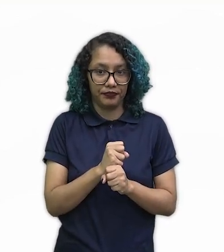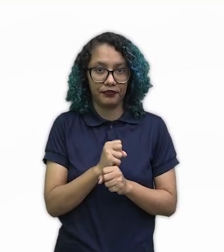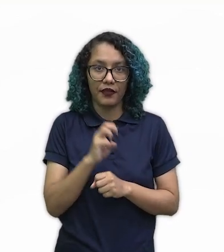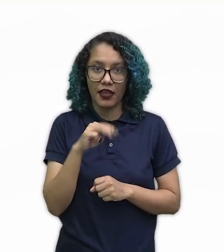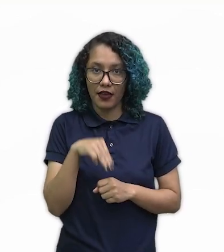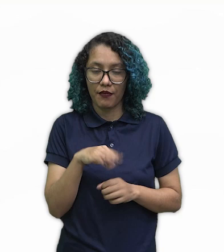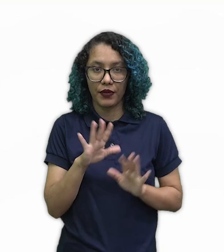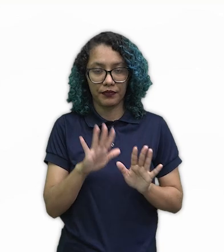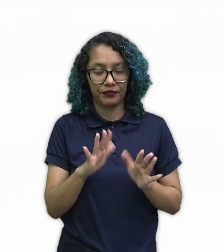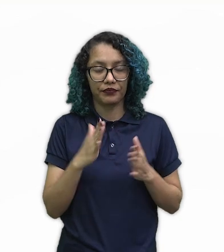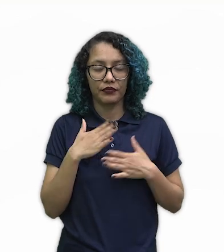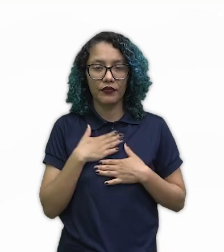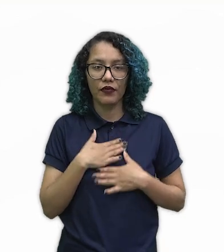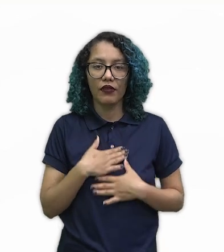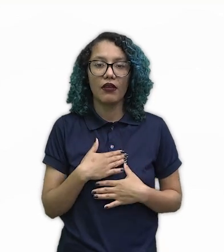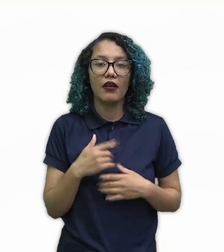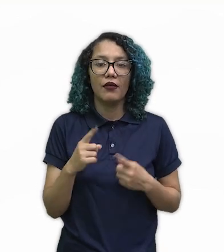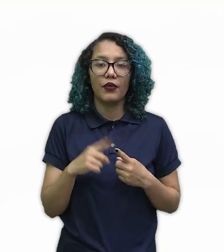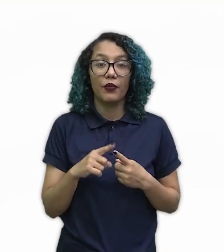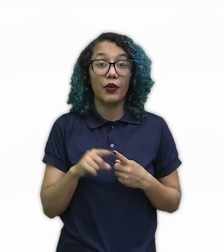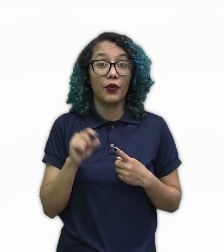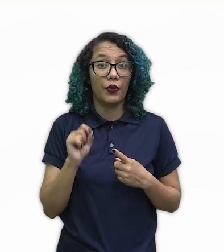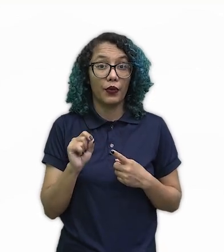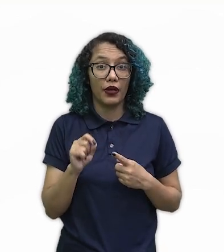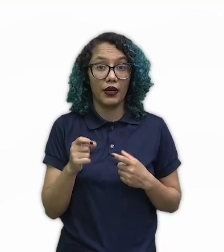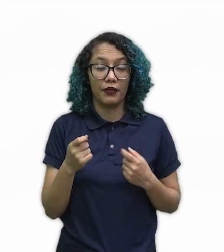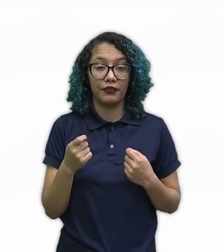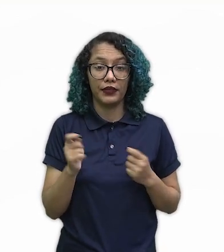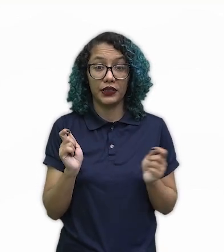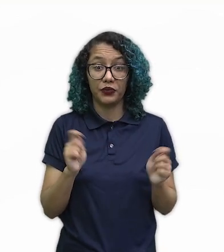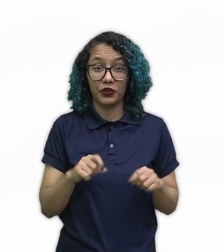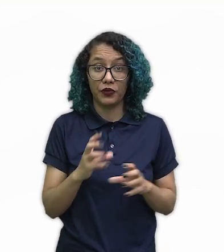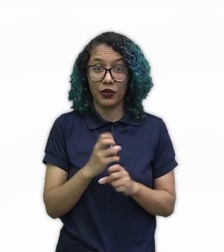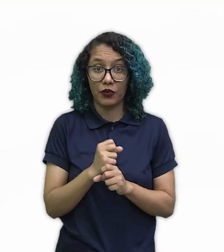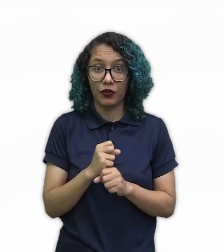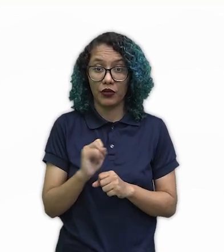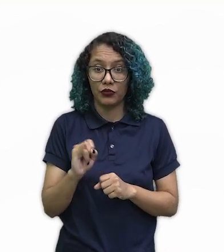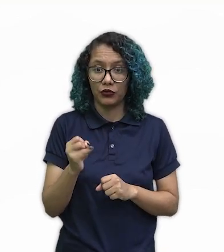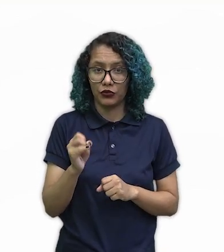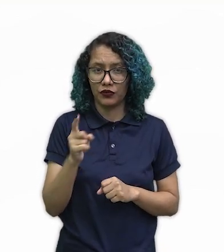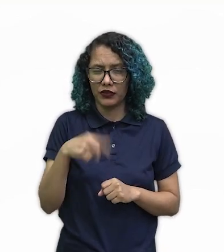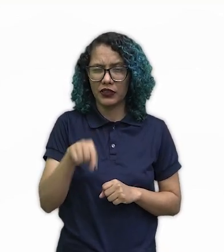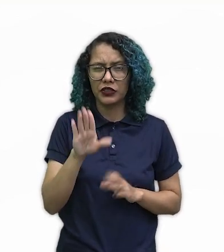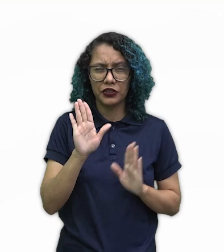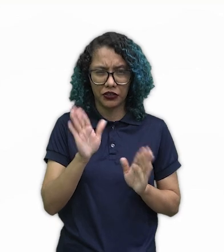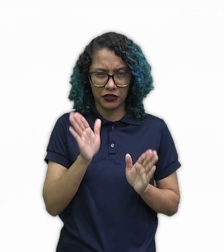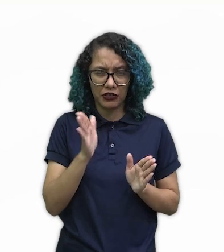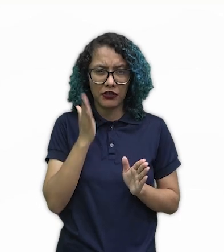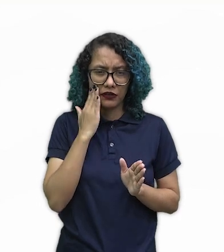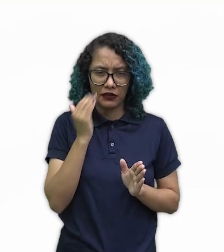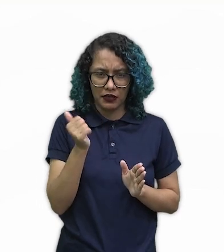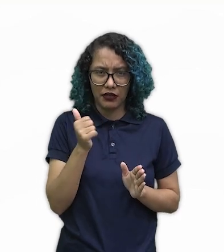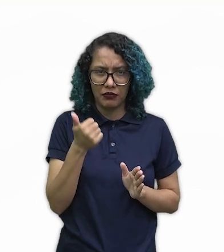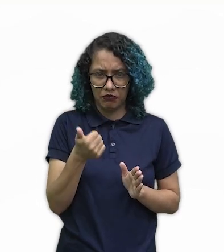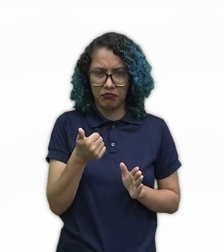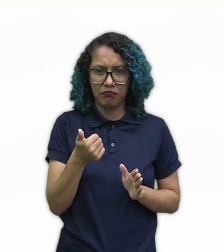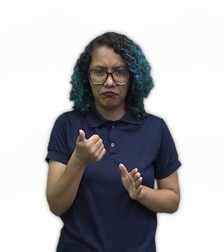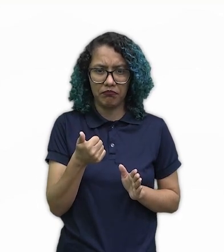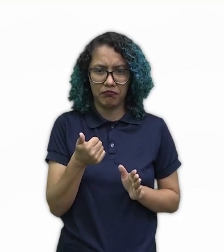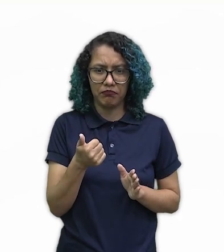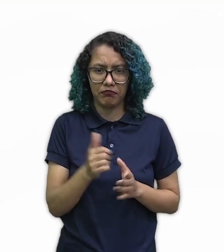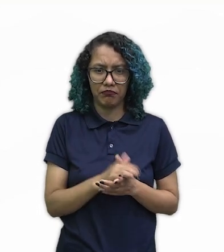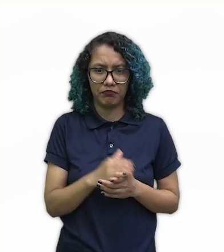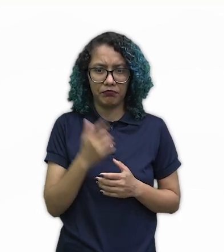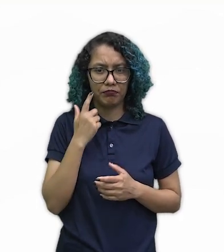Vamos por parte, porque para calcular os juros, você já sabe. Tem aqui, ó, para calcular